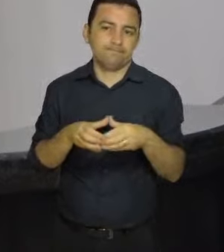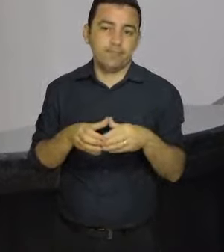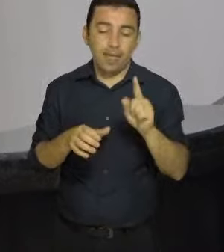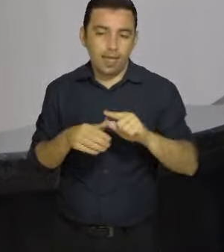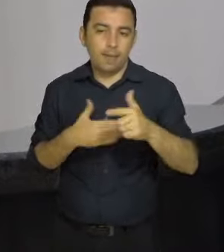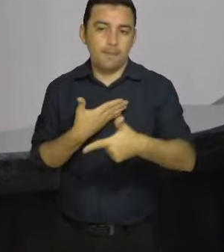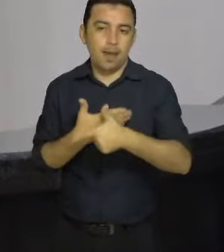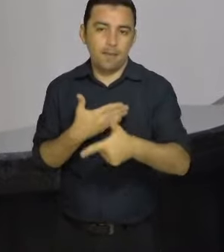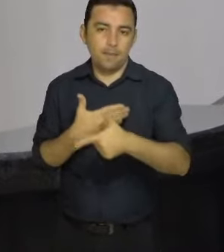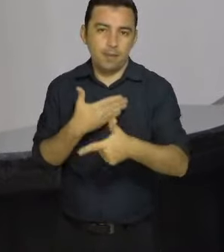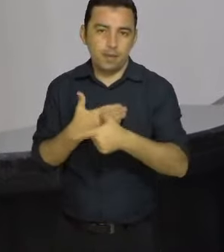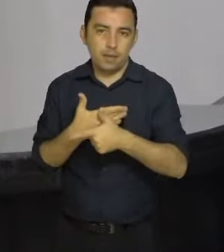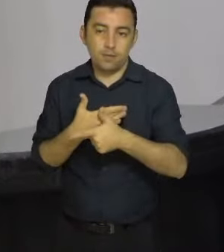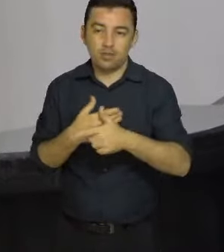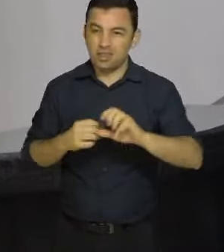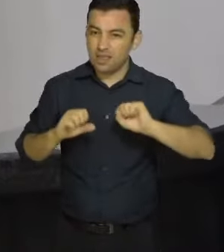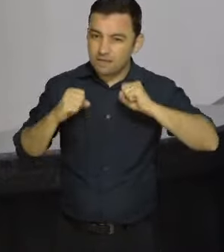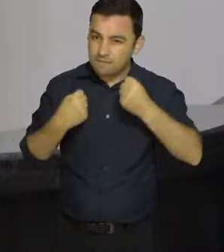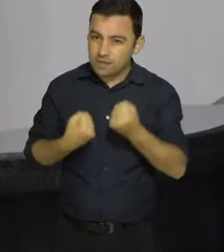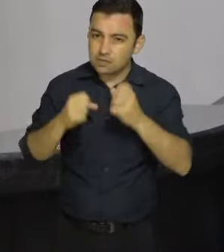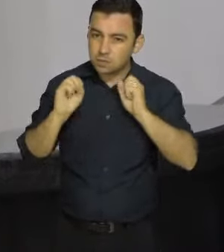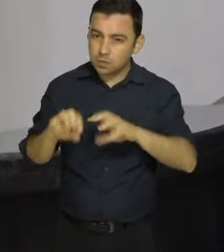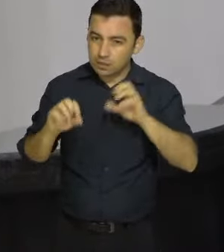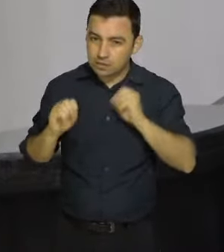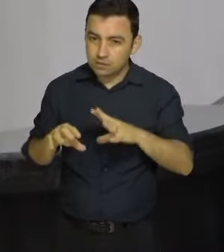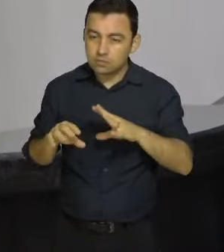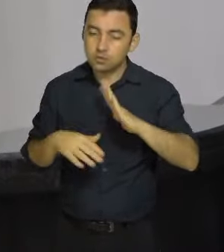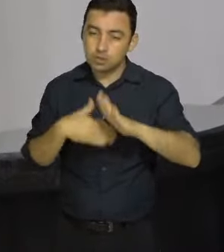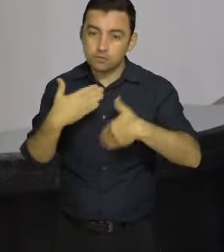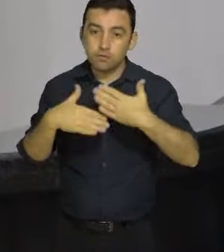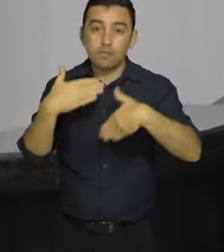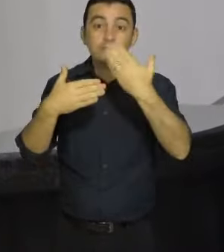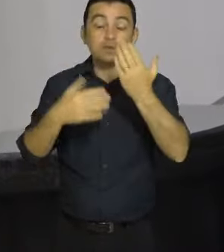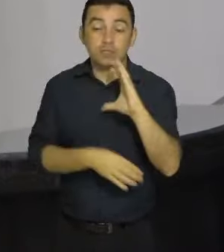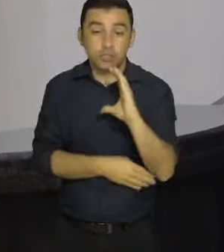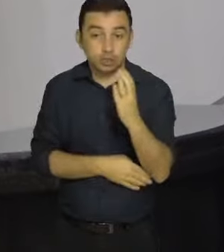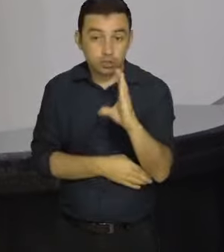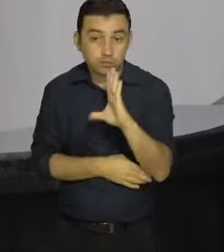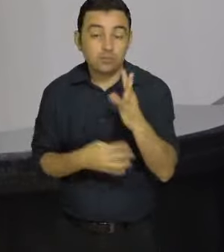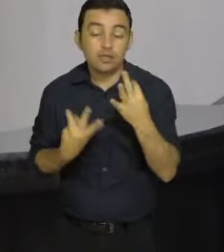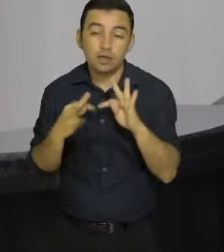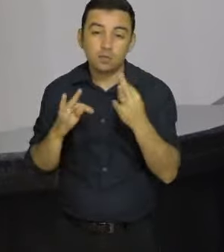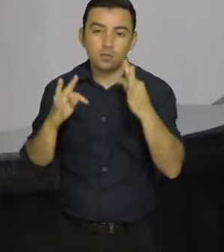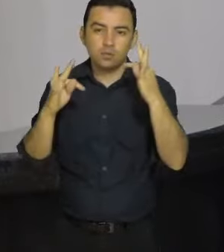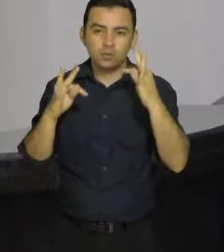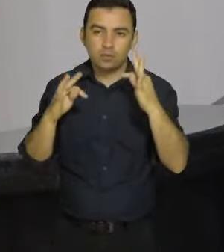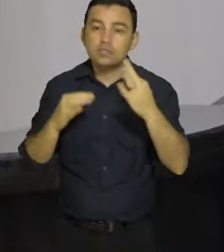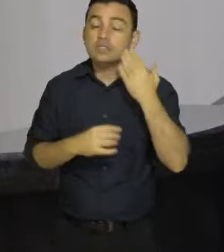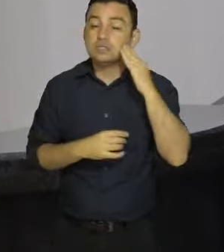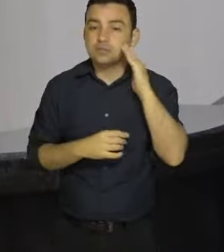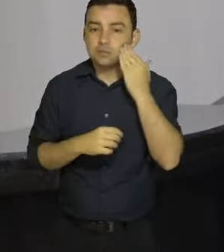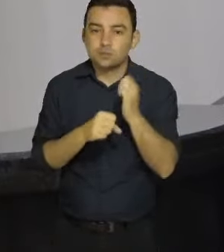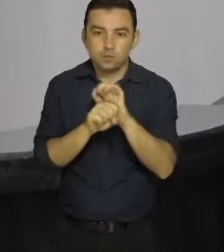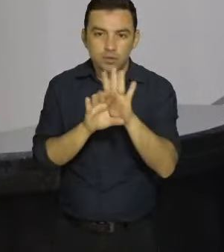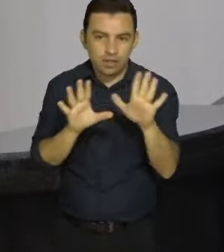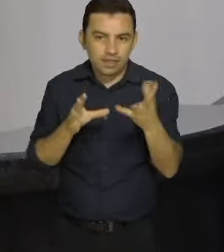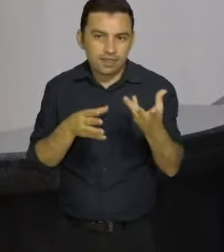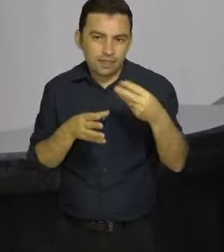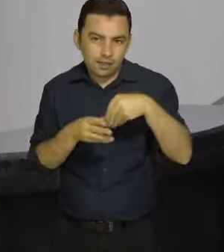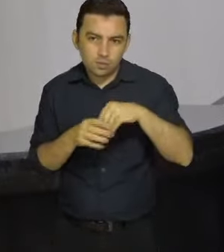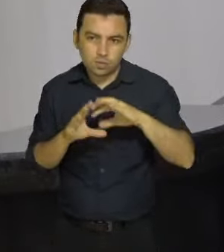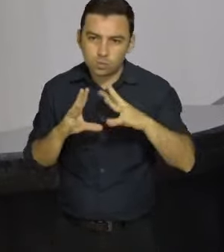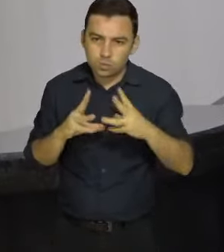papel de defesa da educação e do desenvolvimento científico e tecnológico, com a compreensão de que, dentre todos os